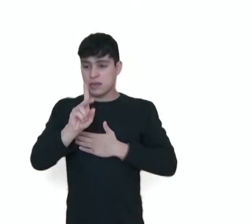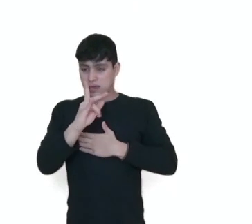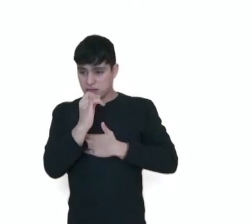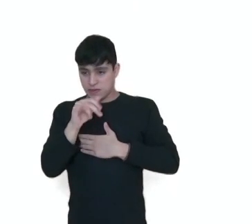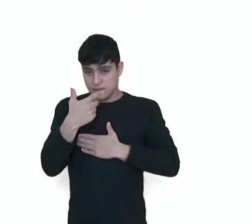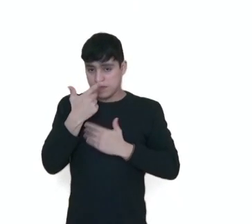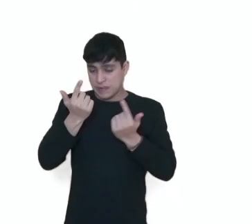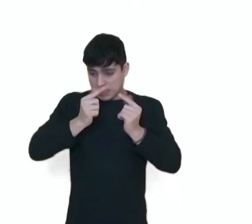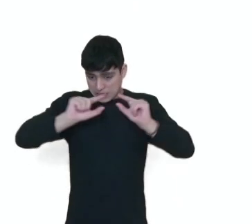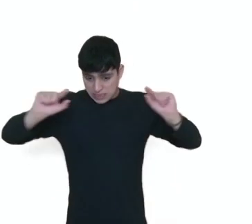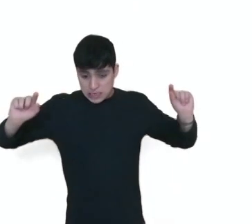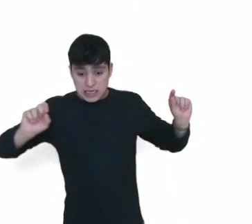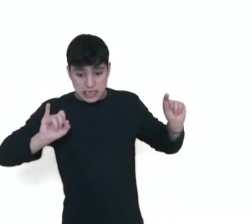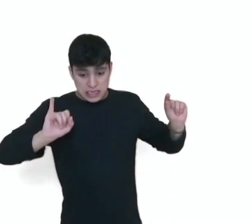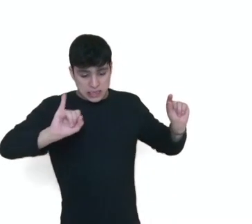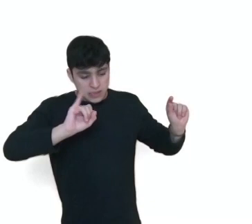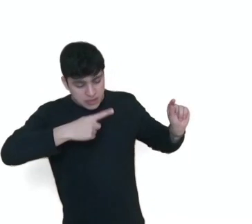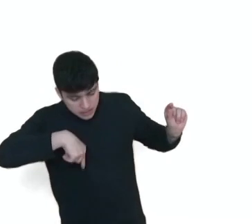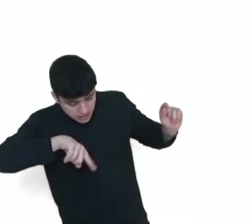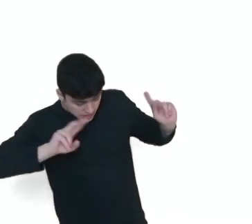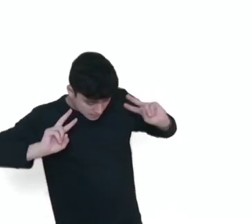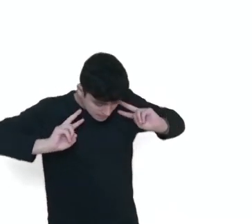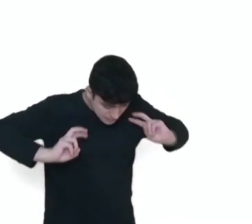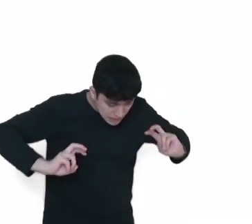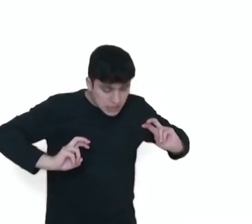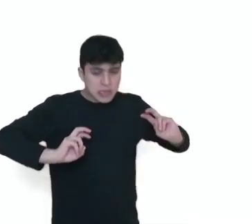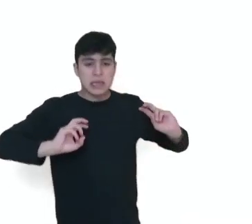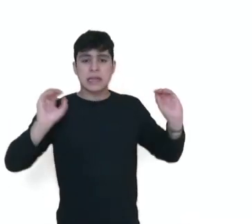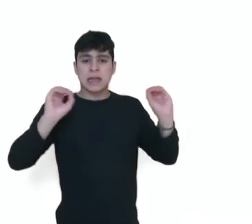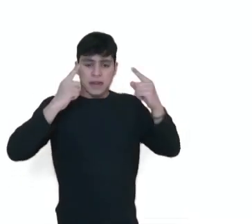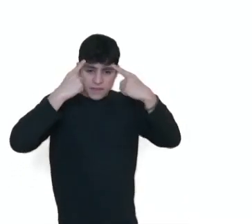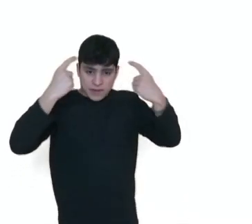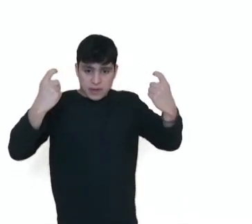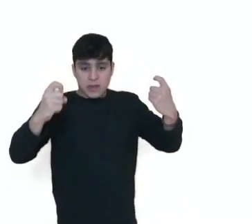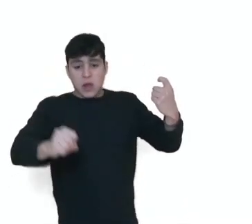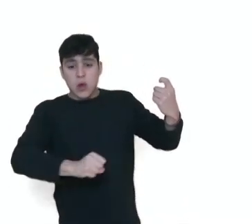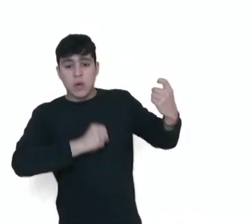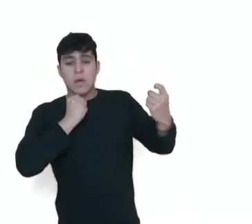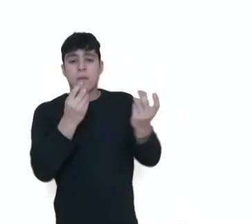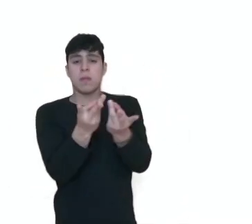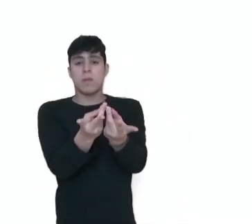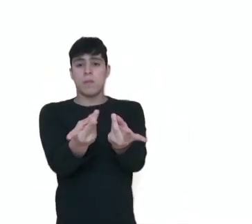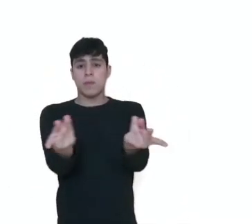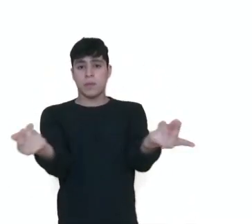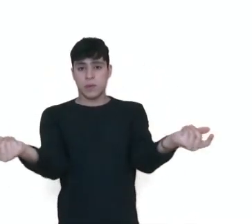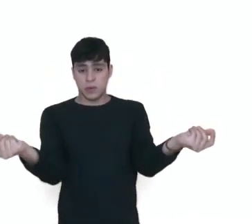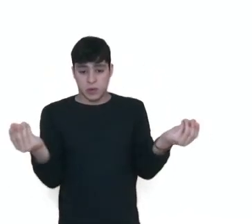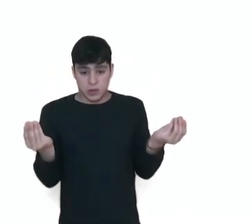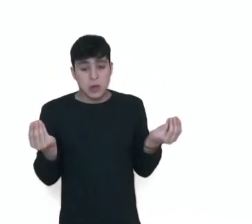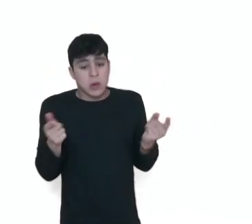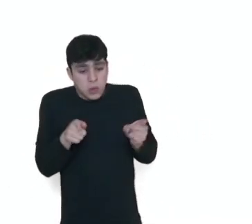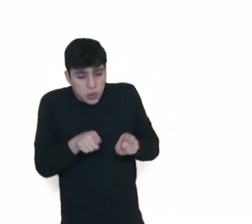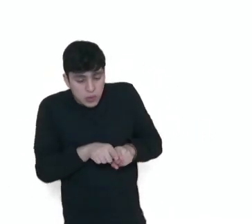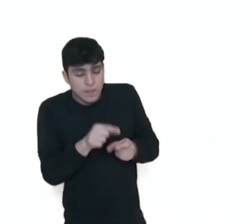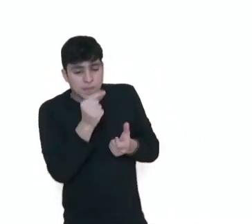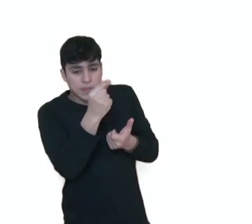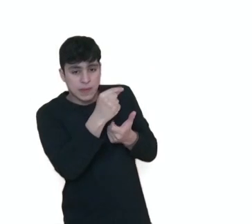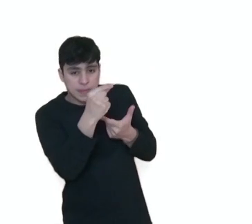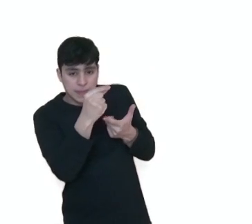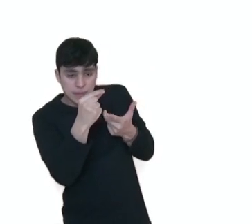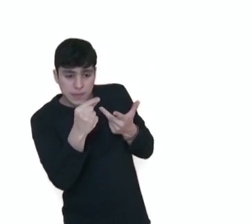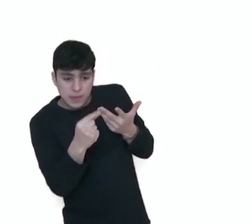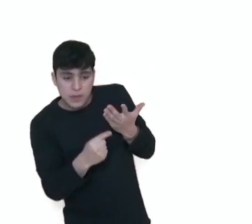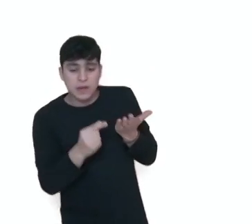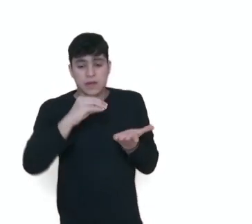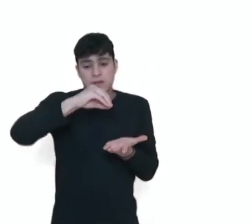Se percebermos não violentos, o ódio ficará sem efeito, como sucede às demais coisas por